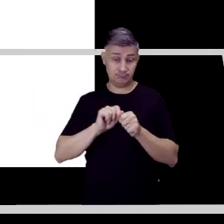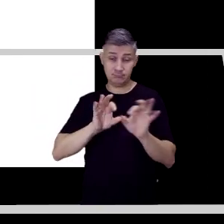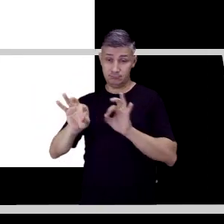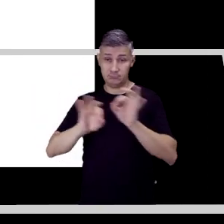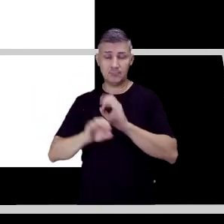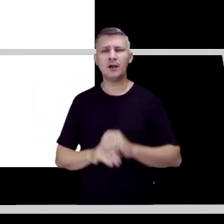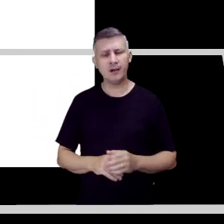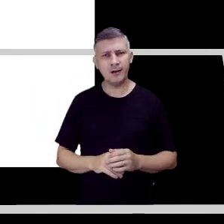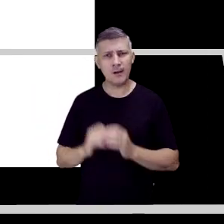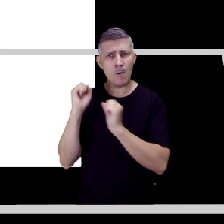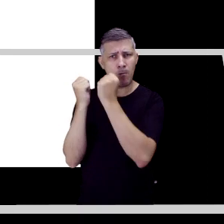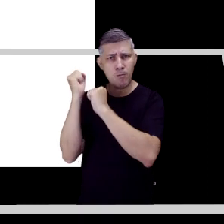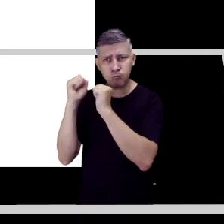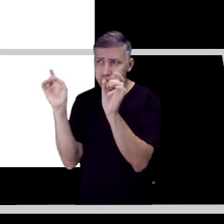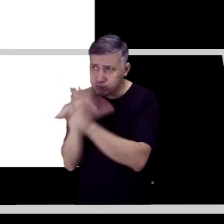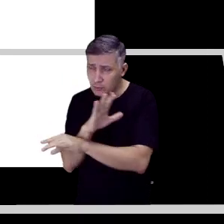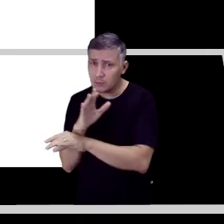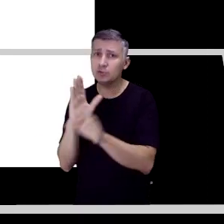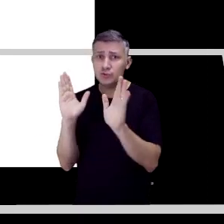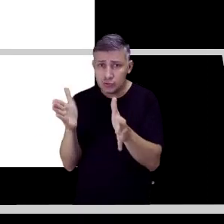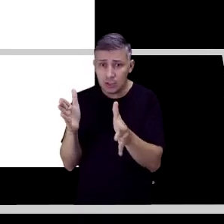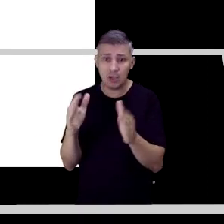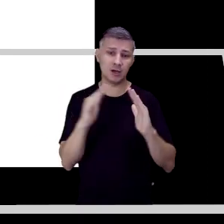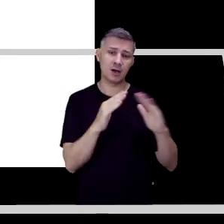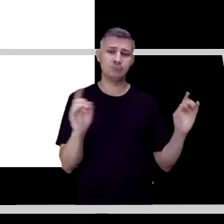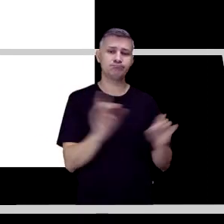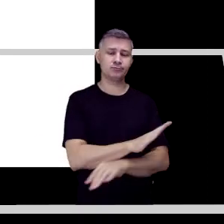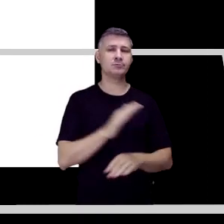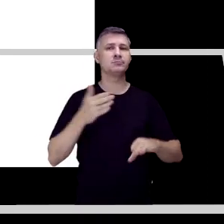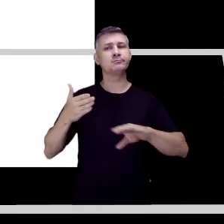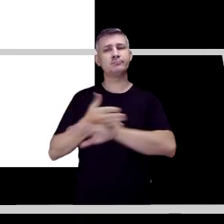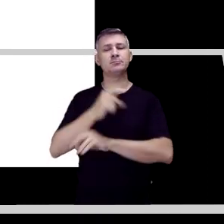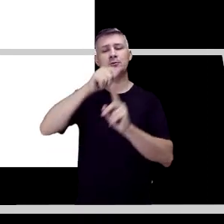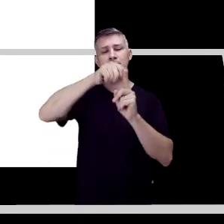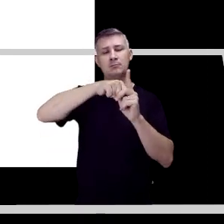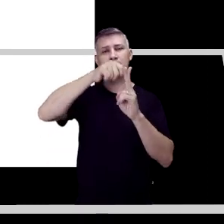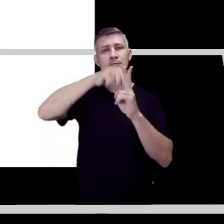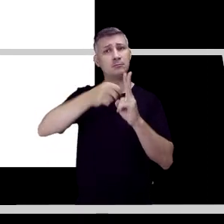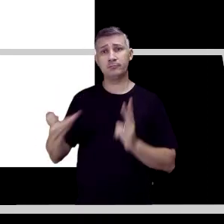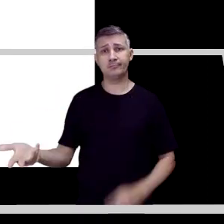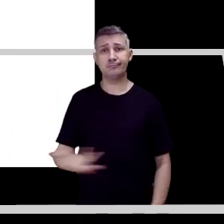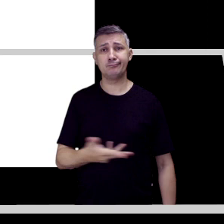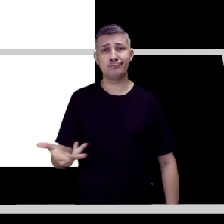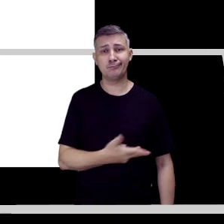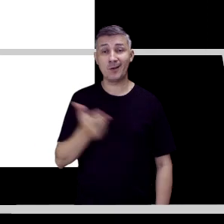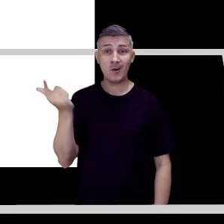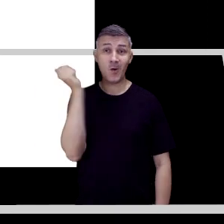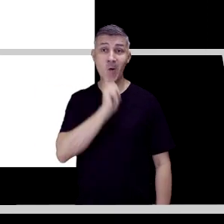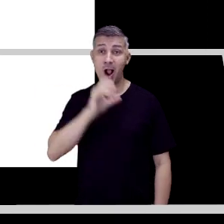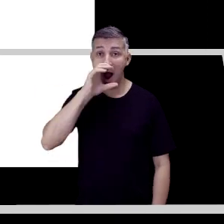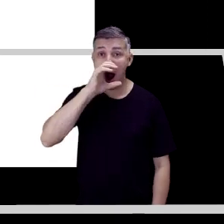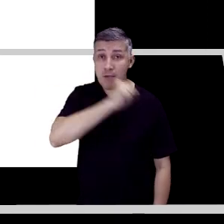peças pré-fabricadas na fábrica, até a casa estar pronta e mobiliada, são 2 meses, né? Então, a